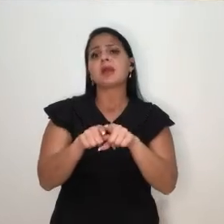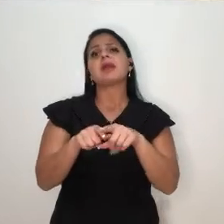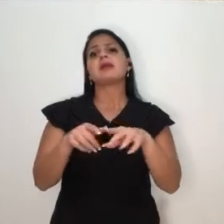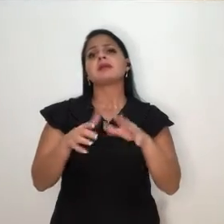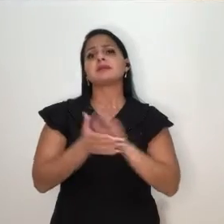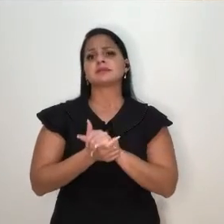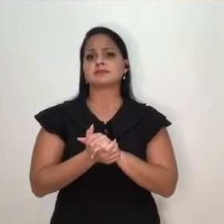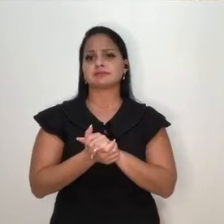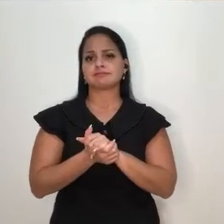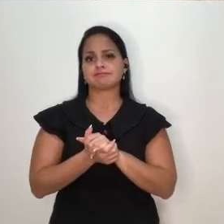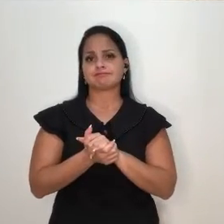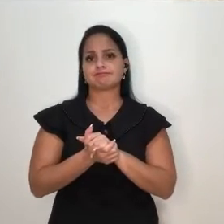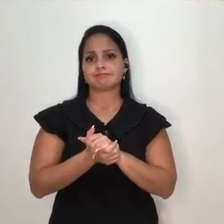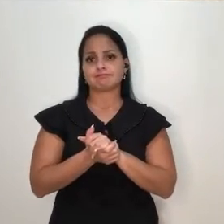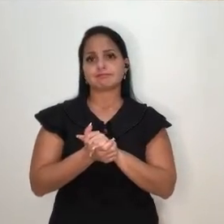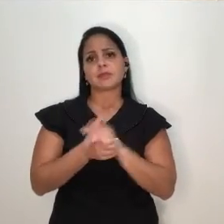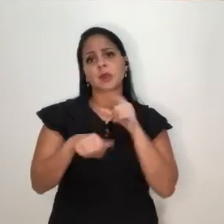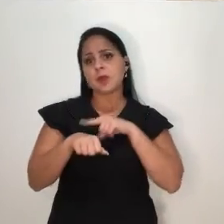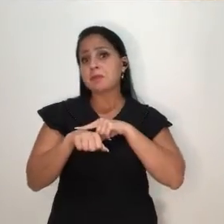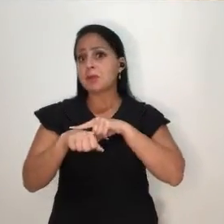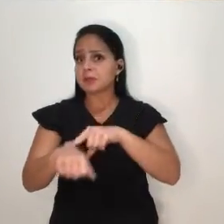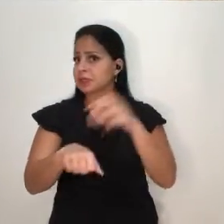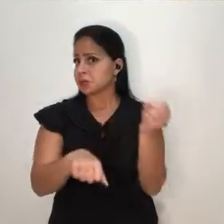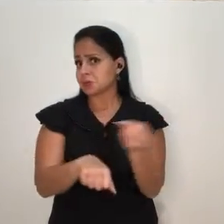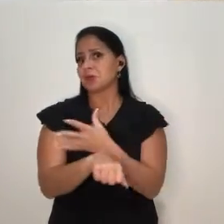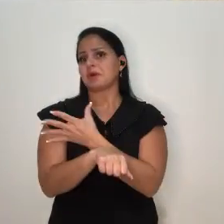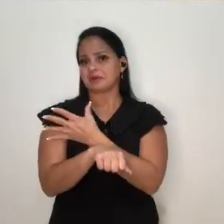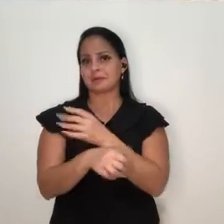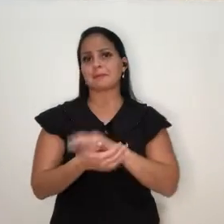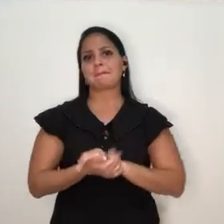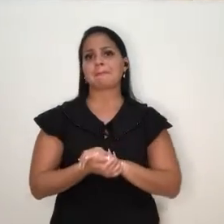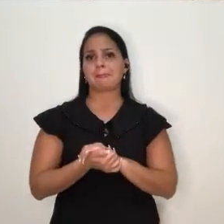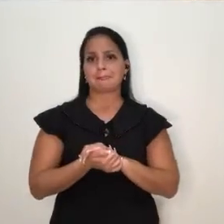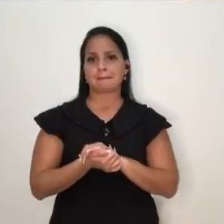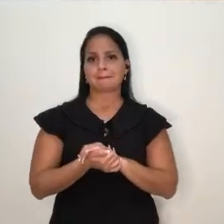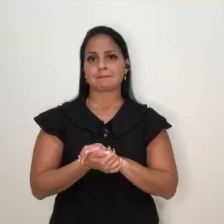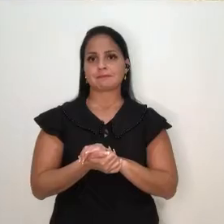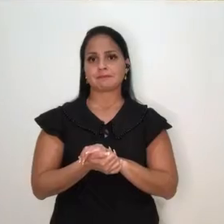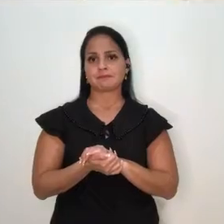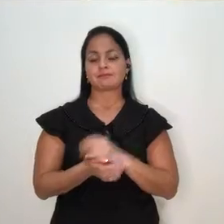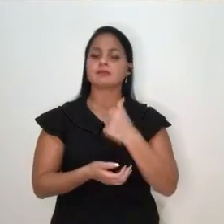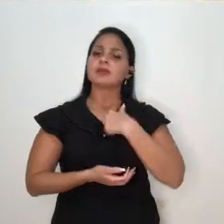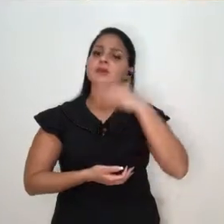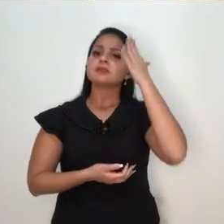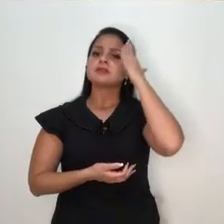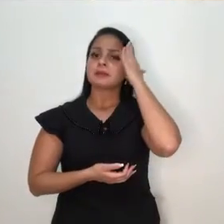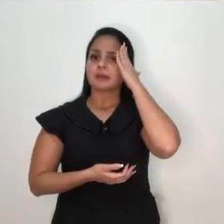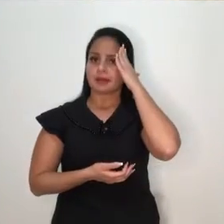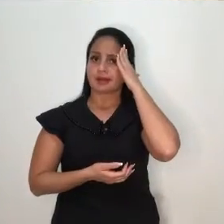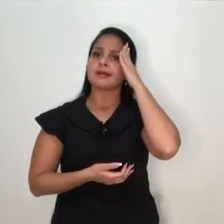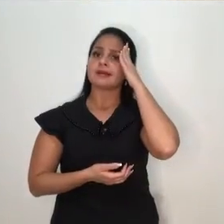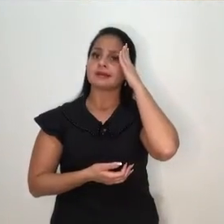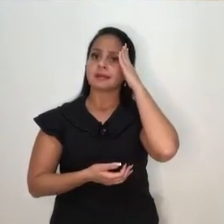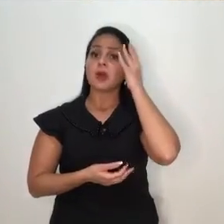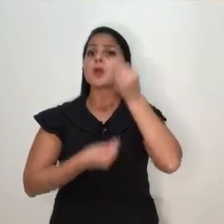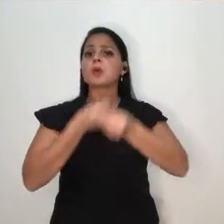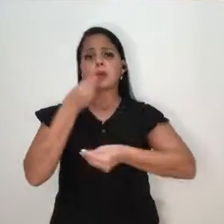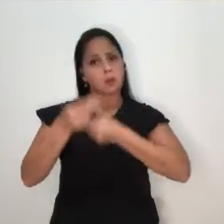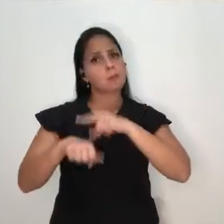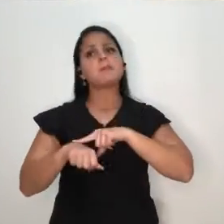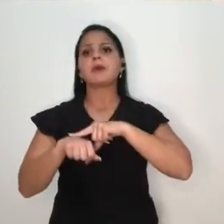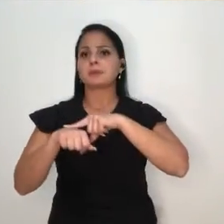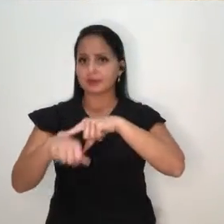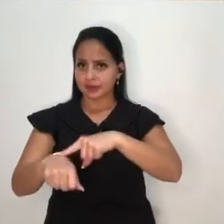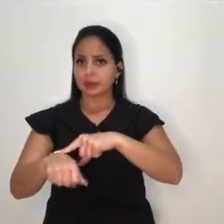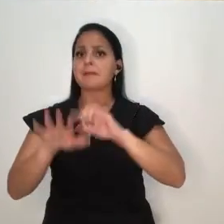maleabilidade, né? Em frente a situações novas, enfim. Eu sabia que eu ia ter que passar por isso e